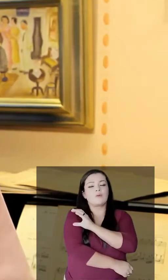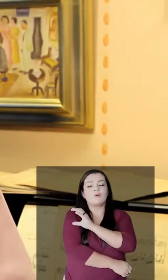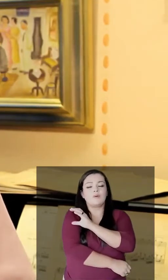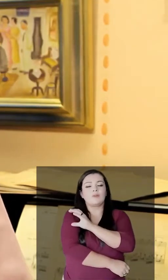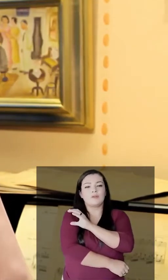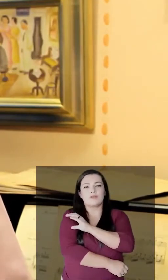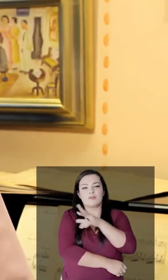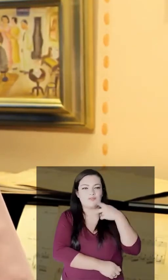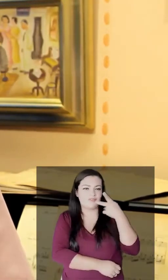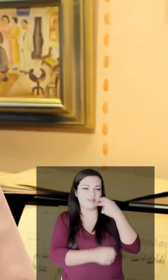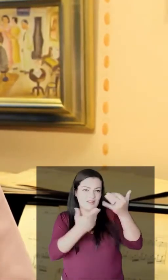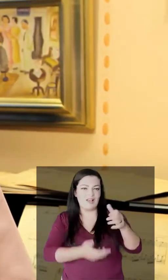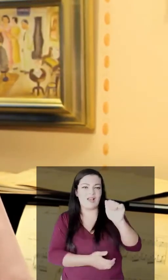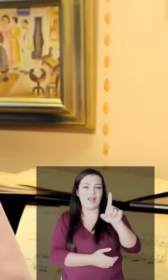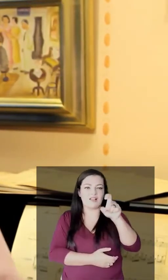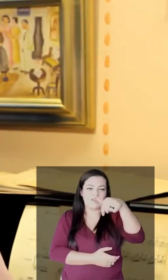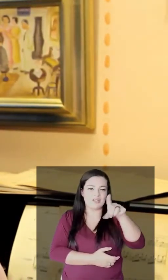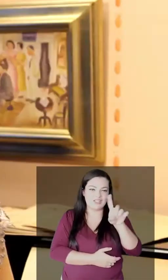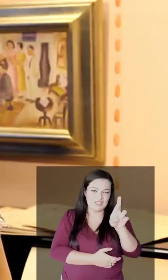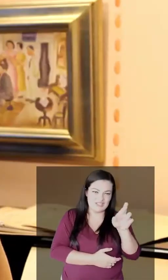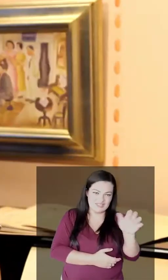Casas Literários, Alexandra Rocha.